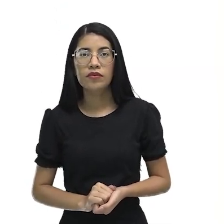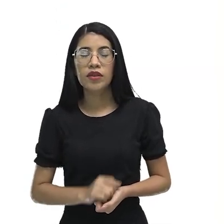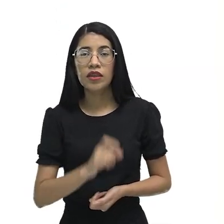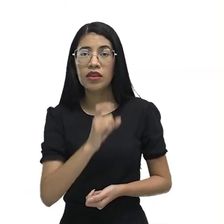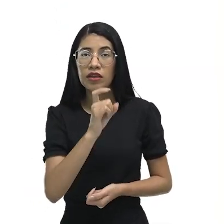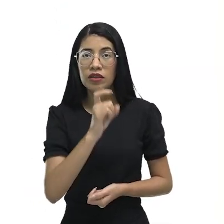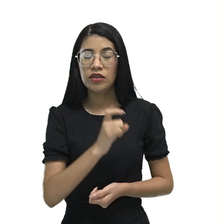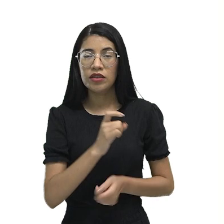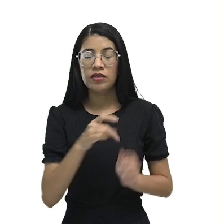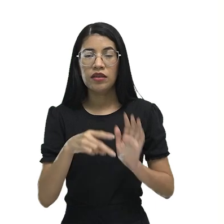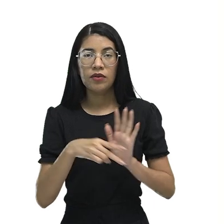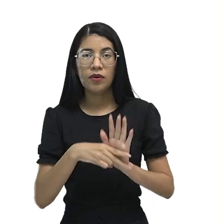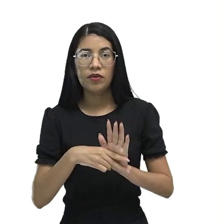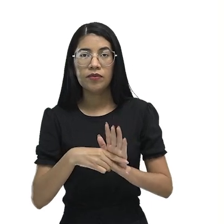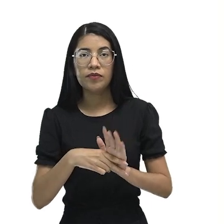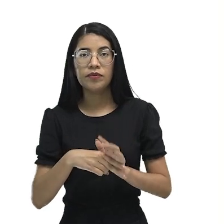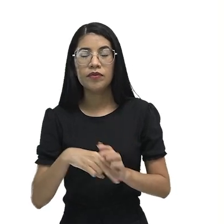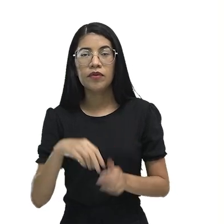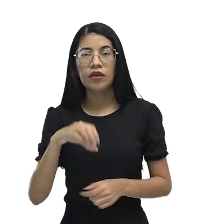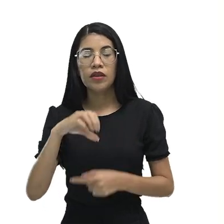X é igual a 90